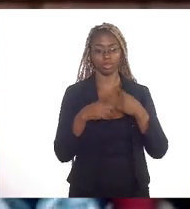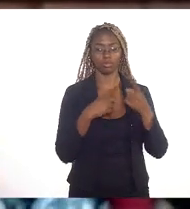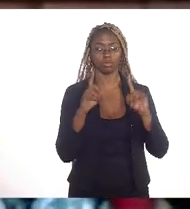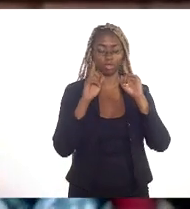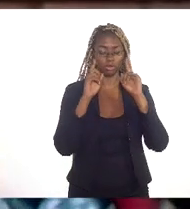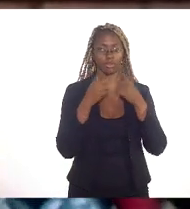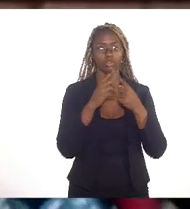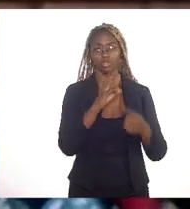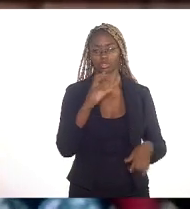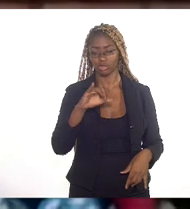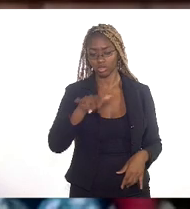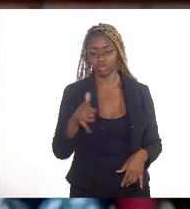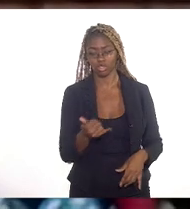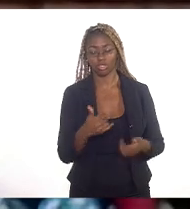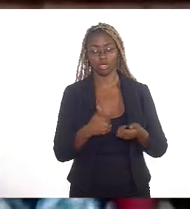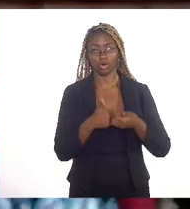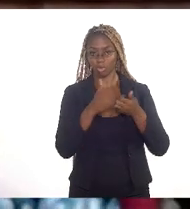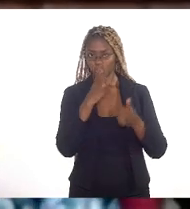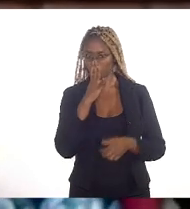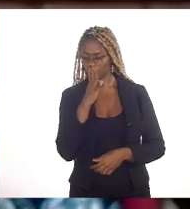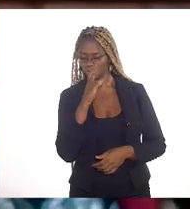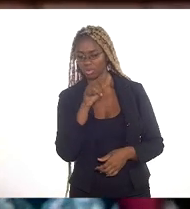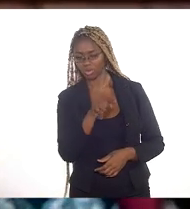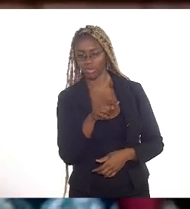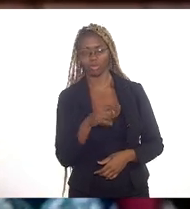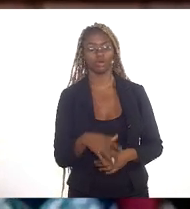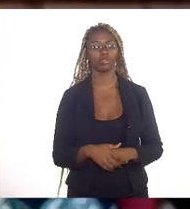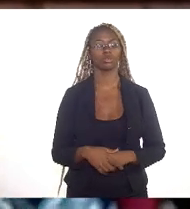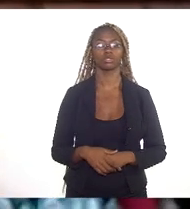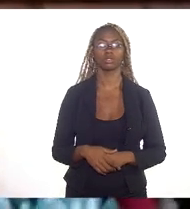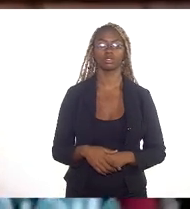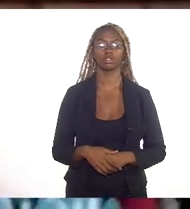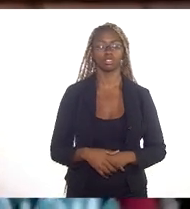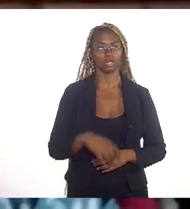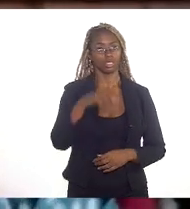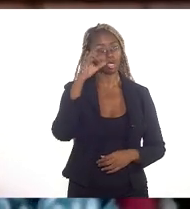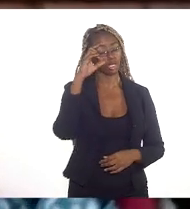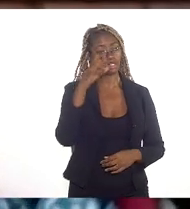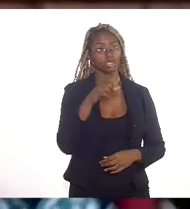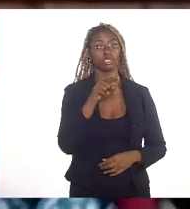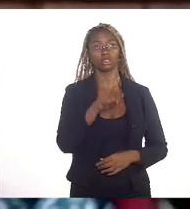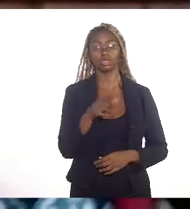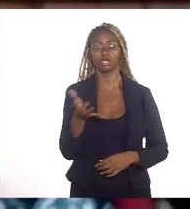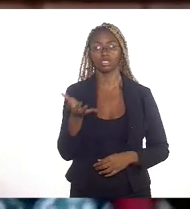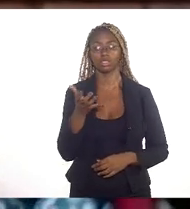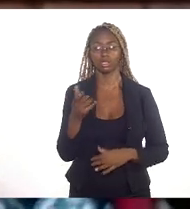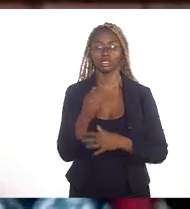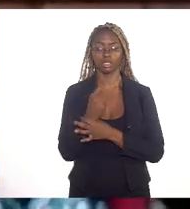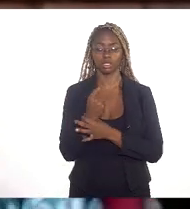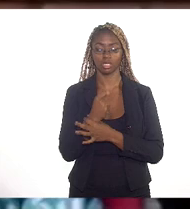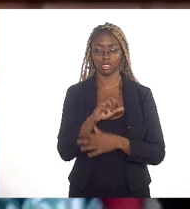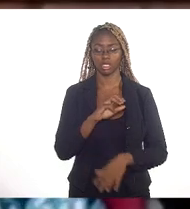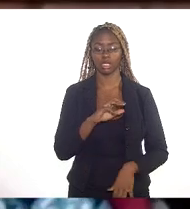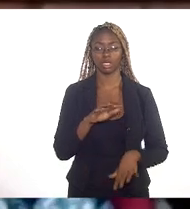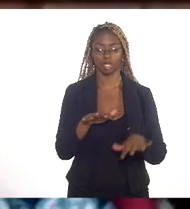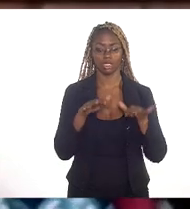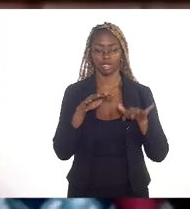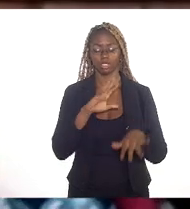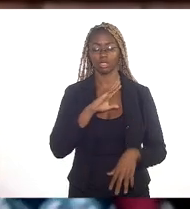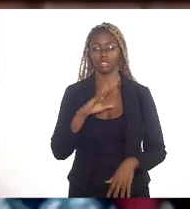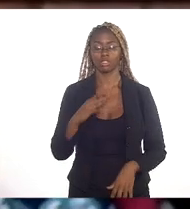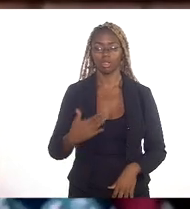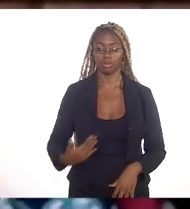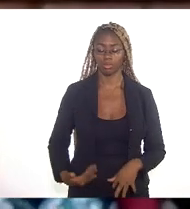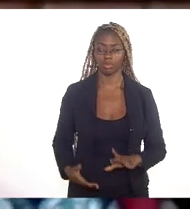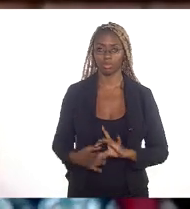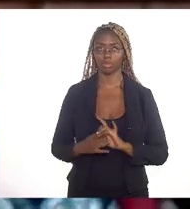de pessoas que acompanharam a CCJ, afetas ao tema, de que a gente garantisse a audiência pública. Então, eu só queria, com a minha questão